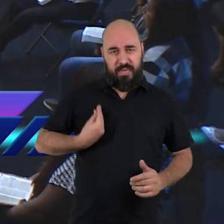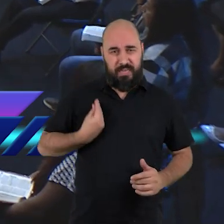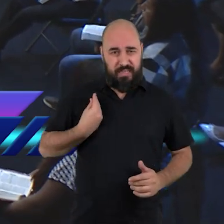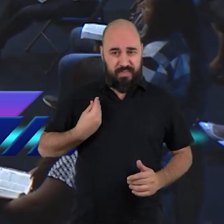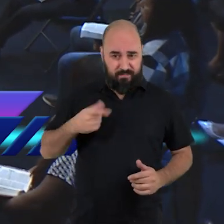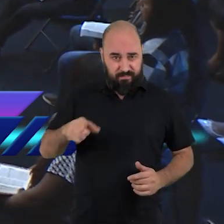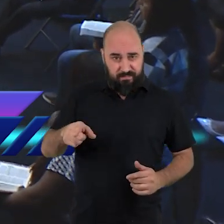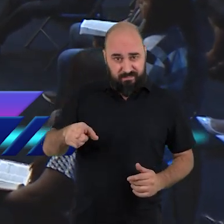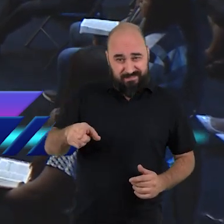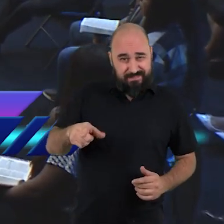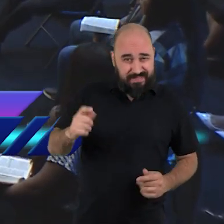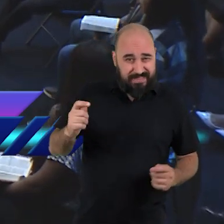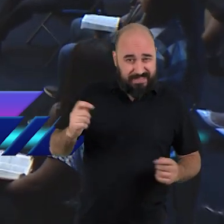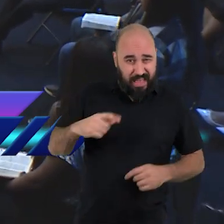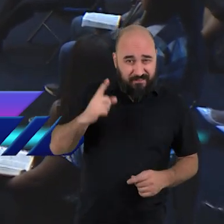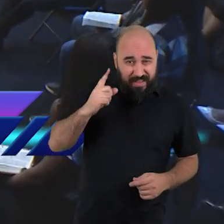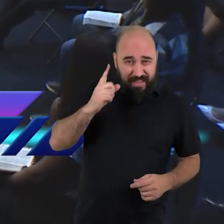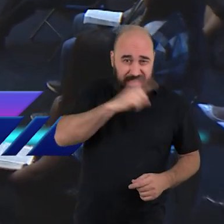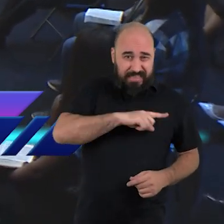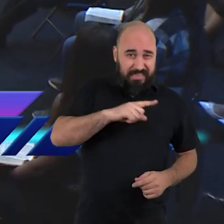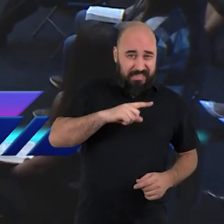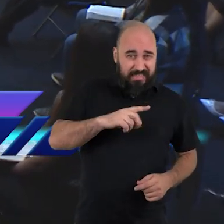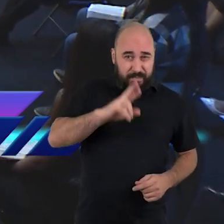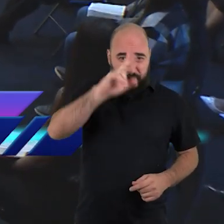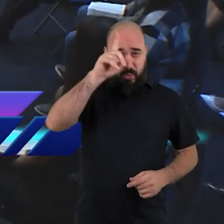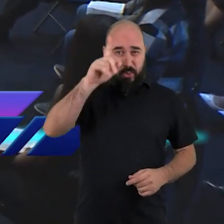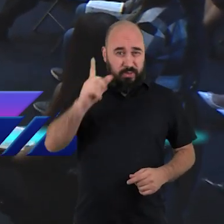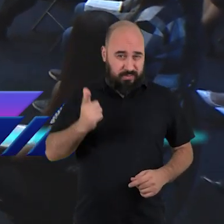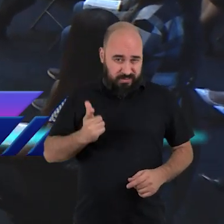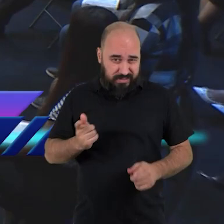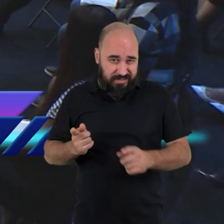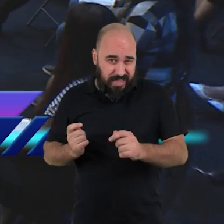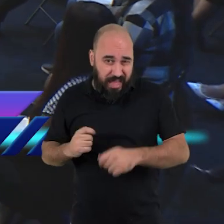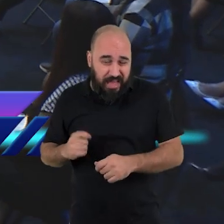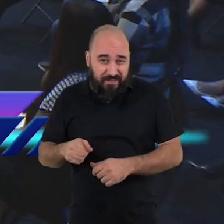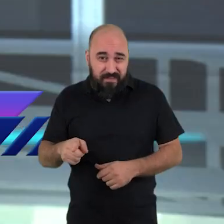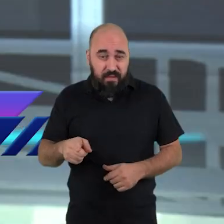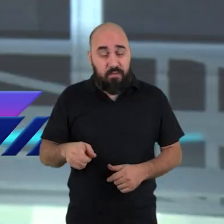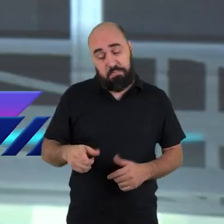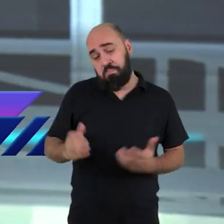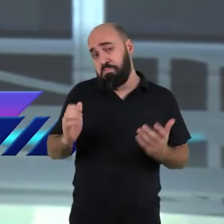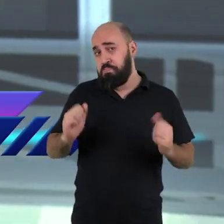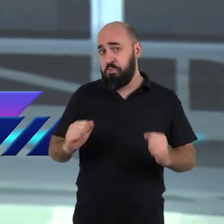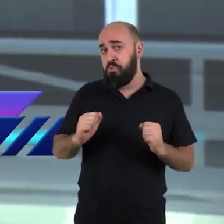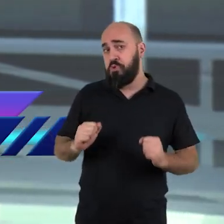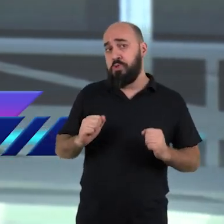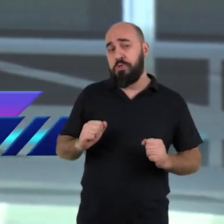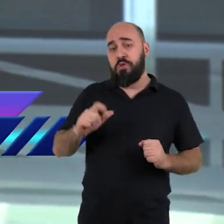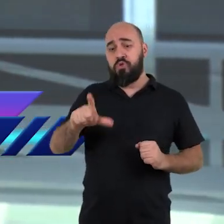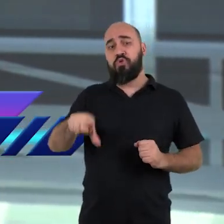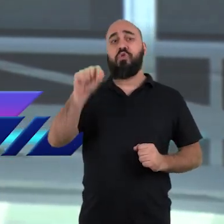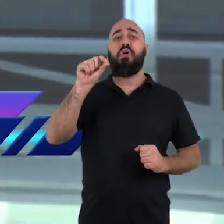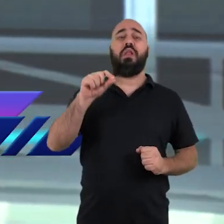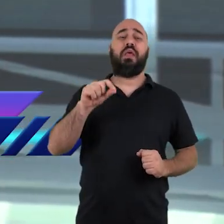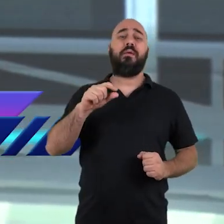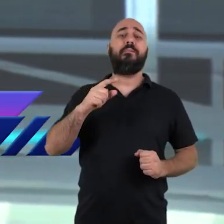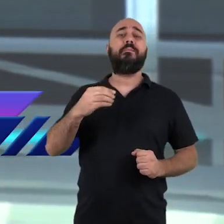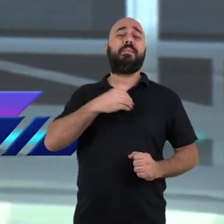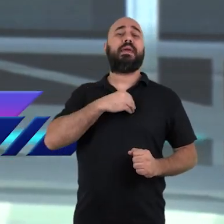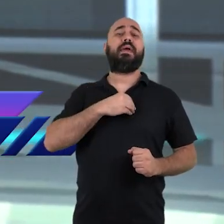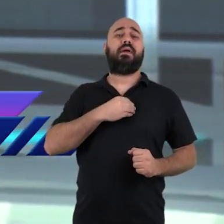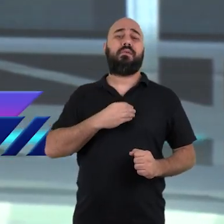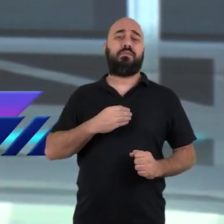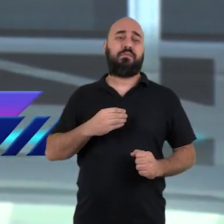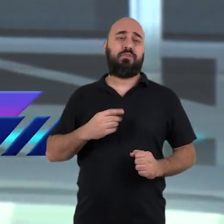Poderia Jesus ter falhado. Jesus poderia ter pecado, porque como um ser humano, estava